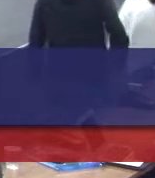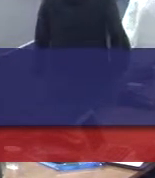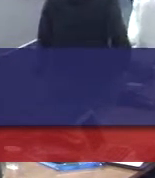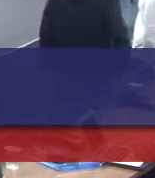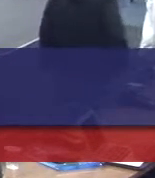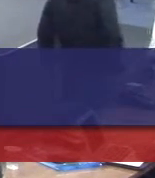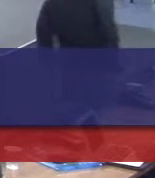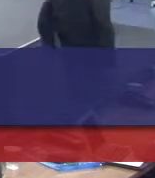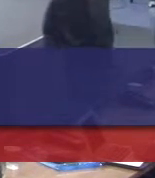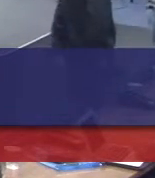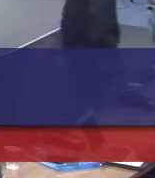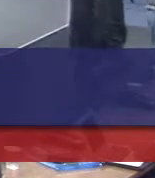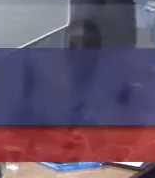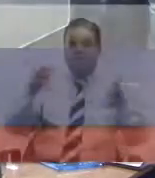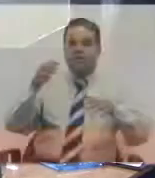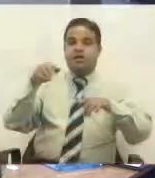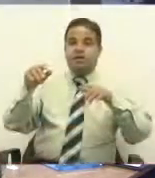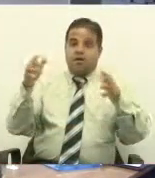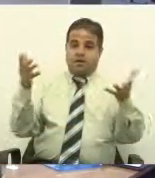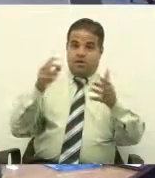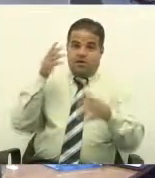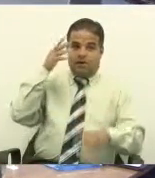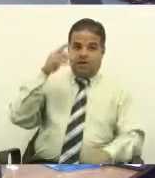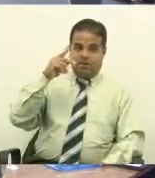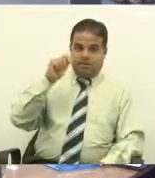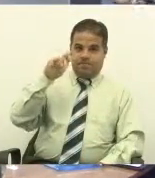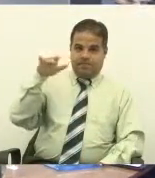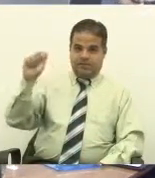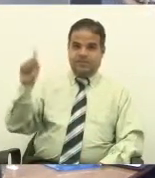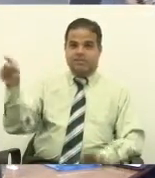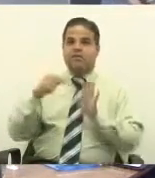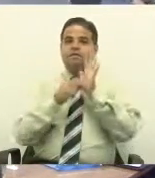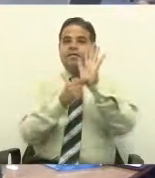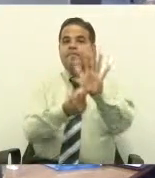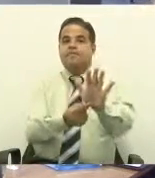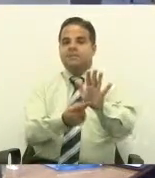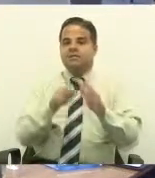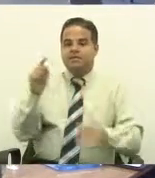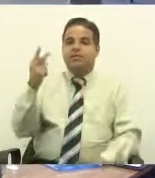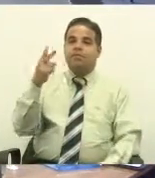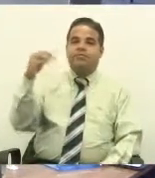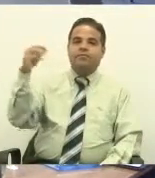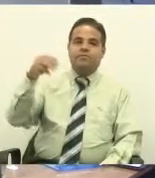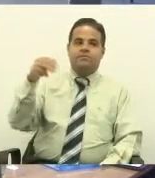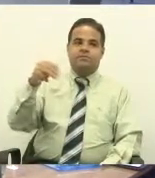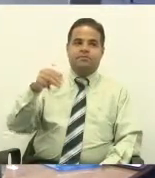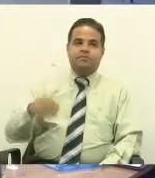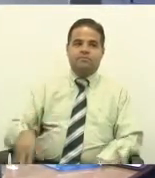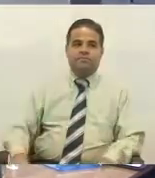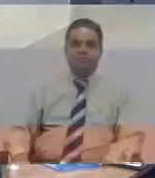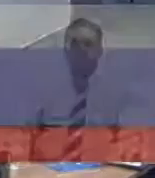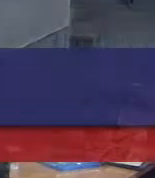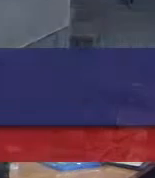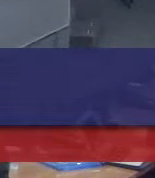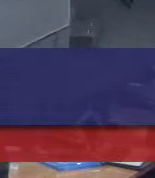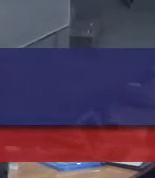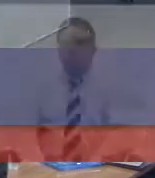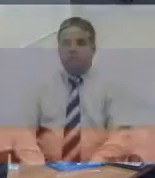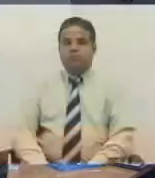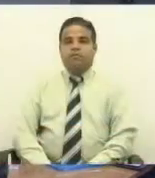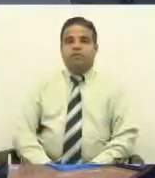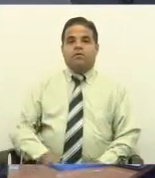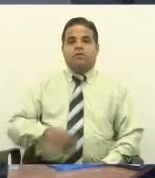Com a palavra, a secretária Patrícia Yandi, para a apresentação por 20 minutos. Bom